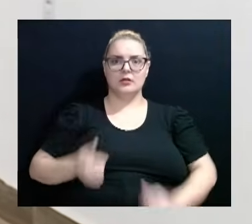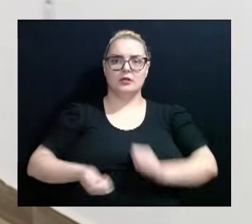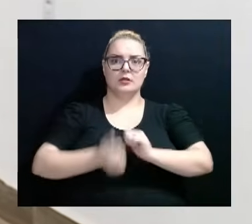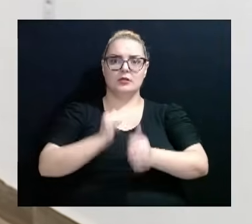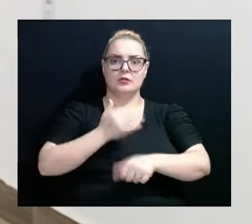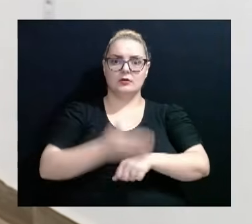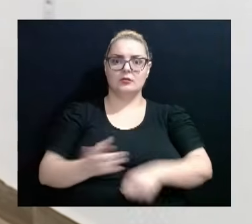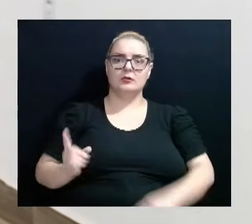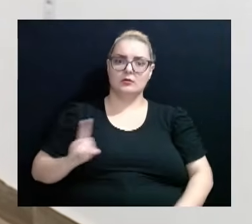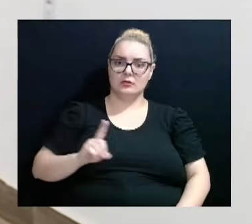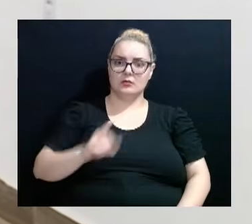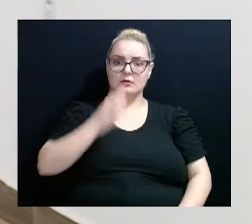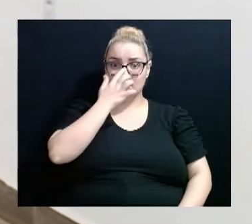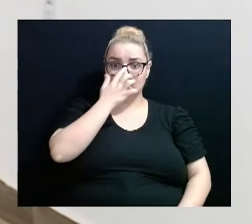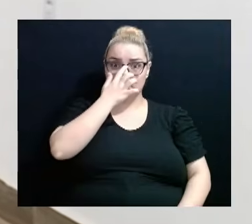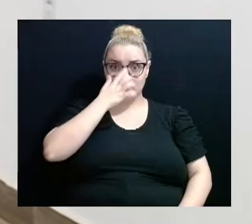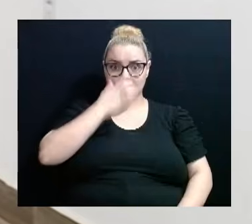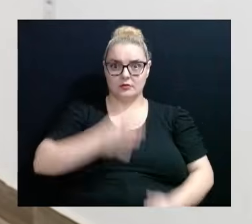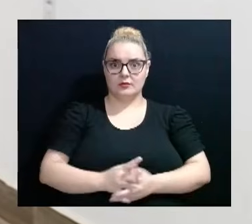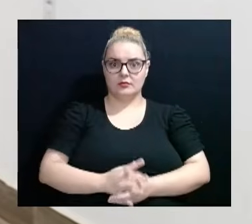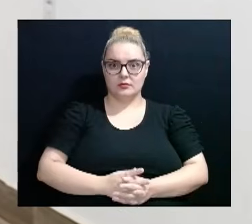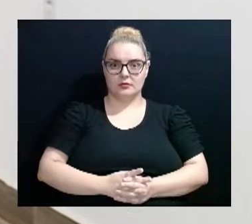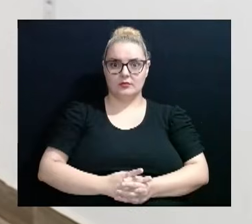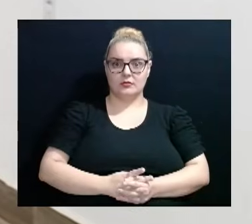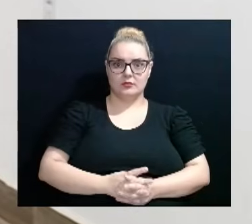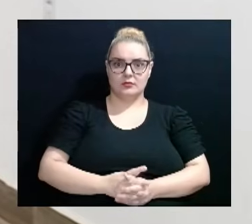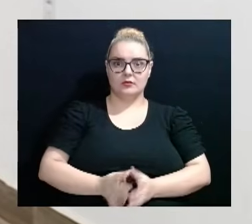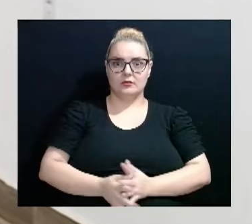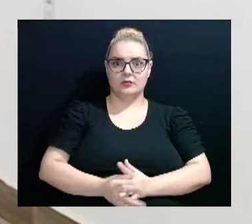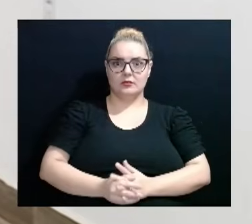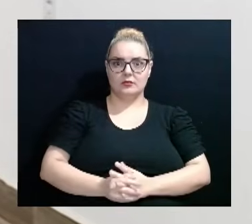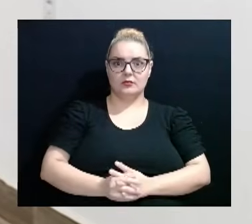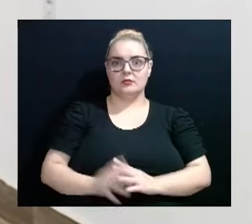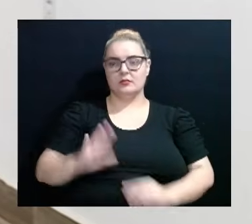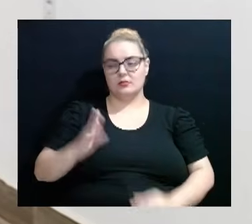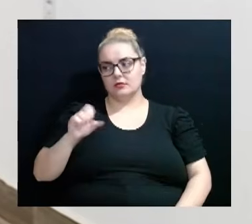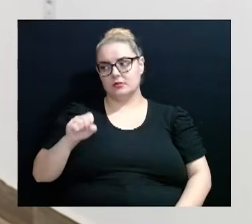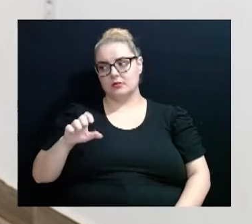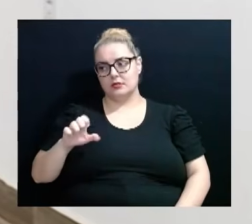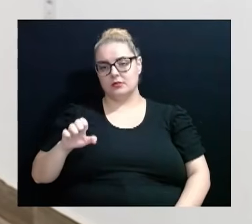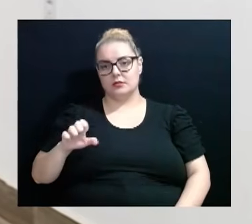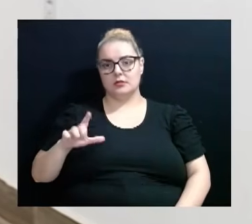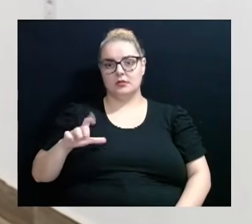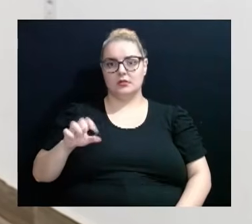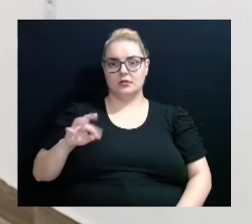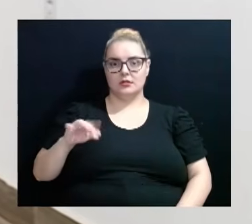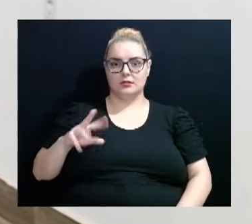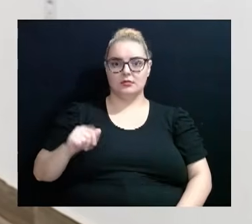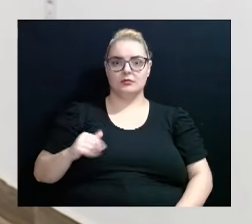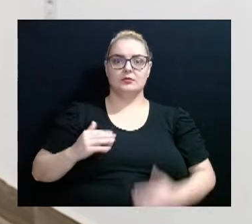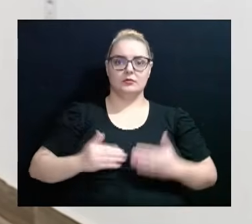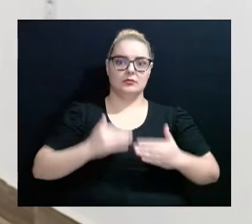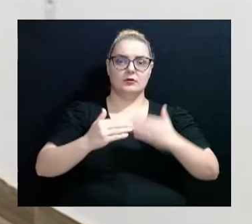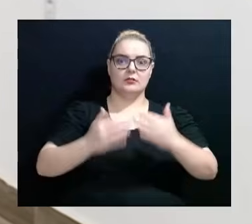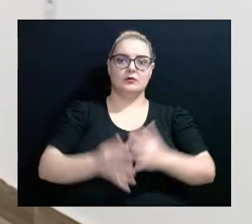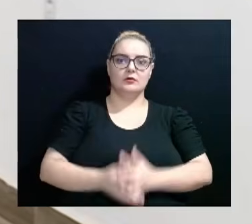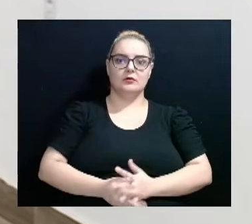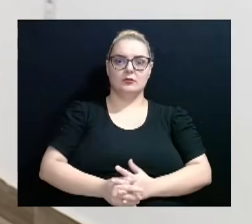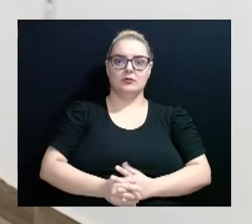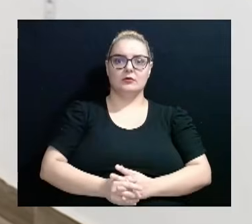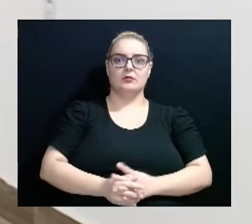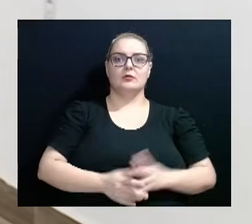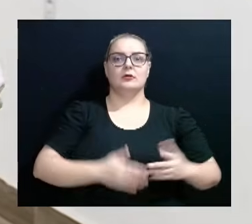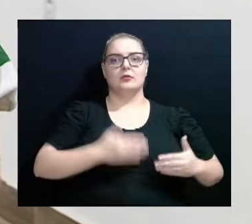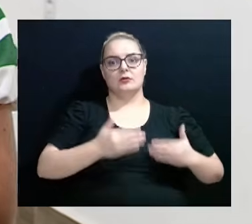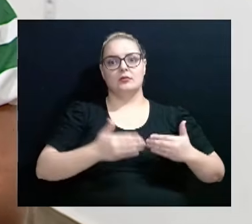Ele falou que não, tudo bem, aparece num treino. Apareceu num treino que estava rolando a seletiva. Fiz